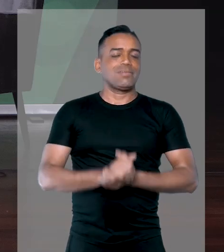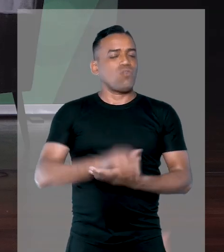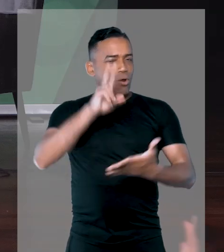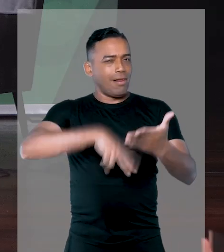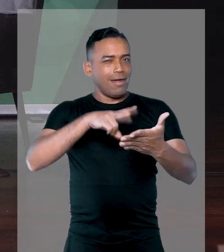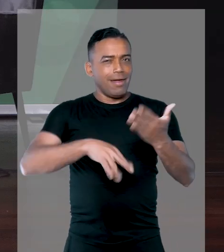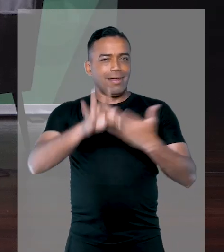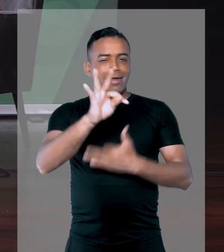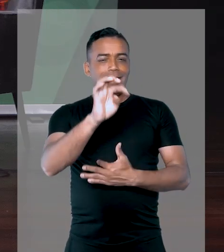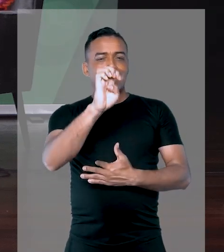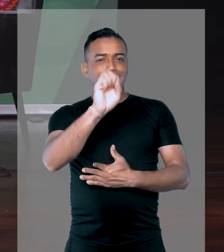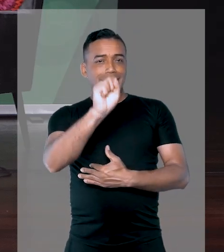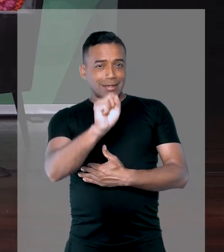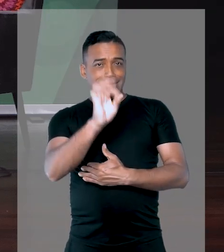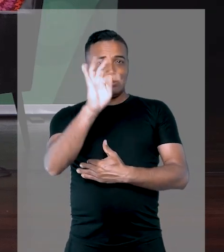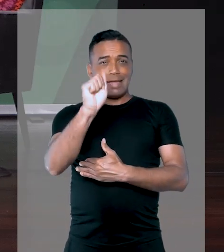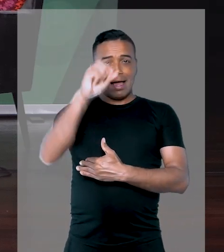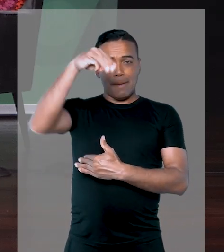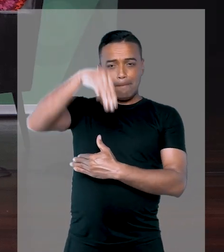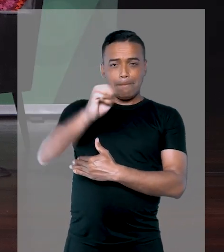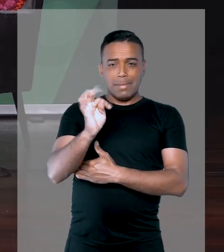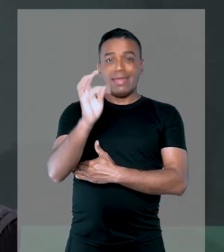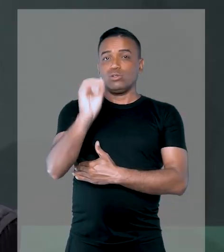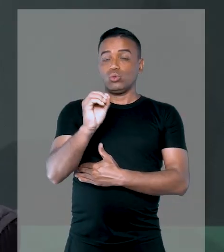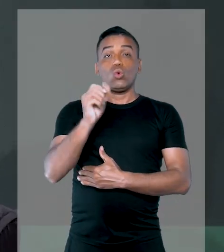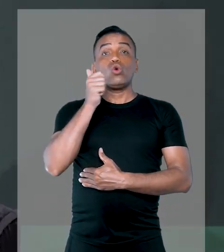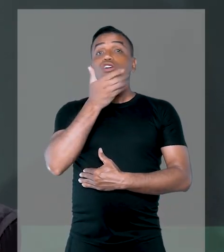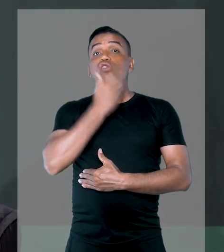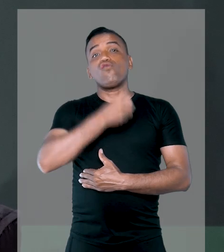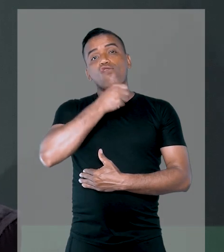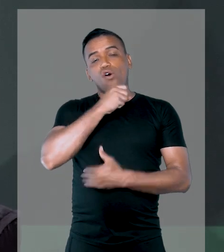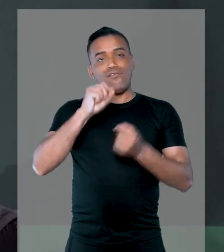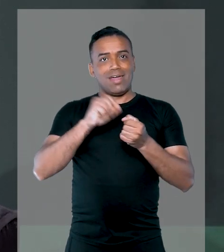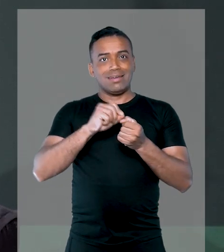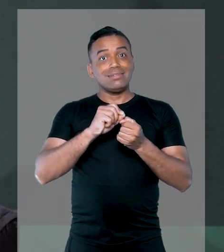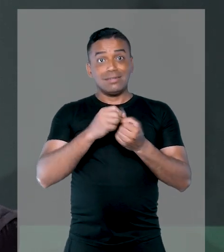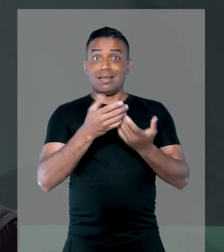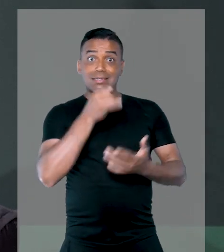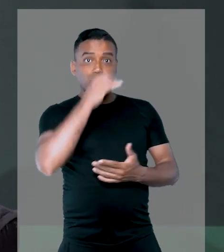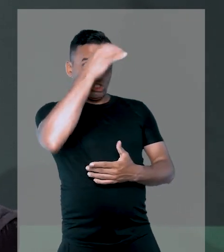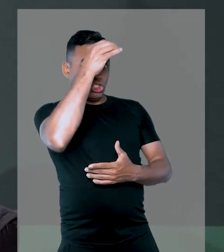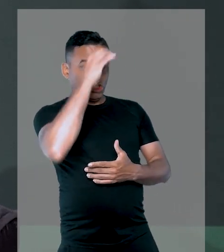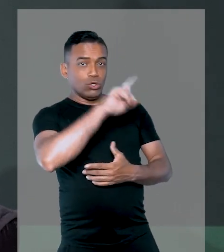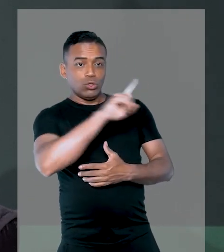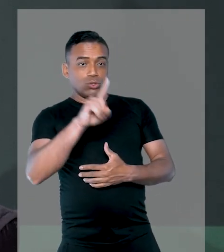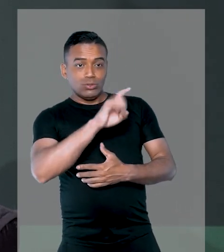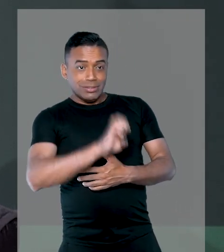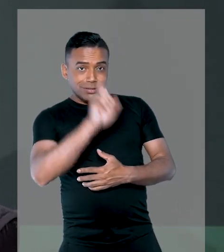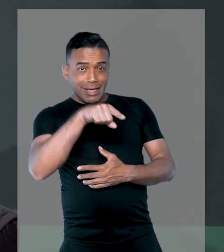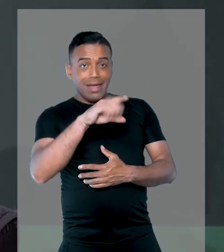ler o testamento, que é justamente... O tio Zé Carlos, de todo mundo que apareceu no livro